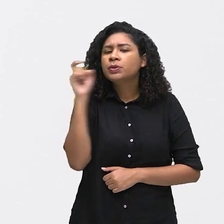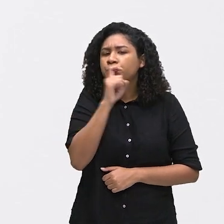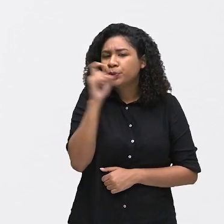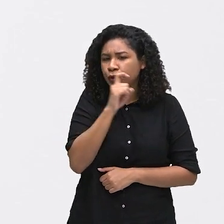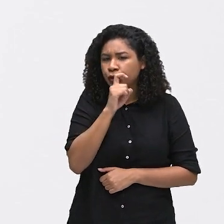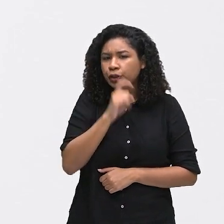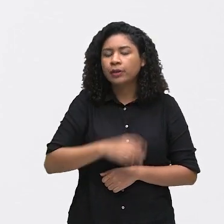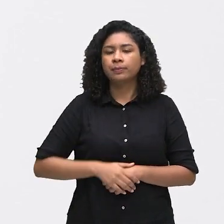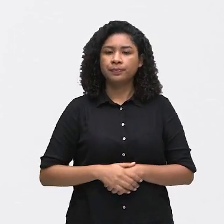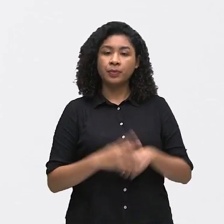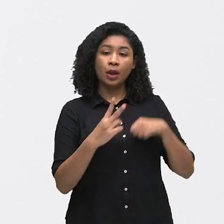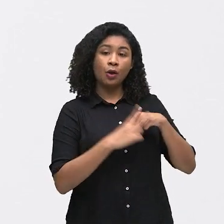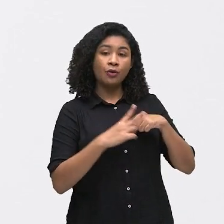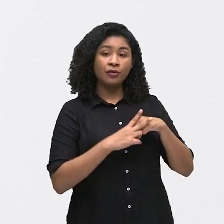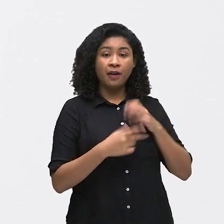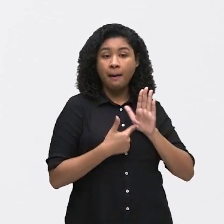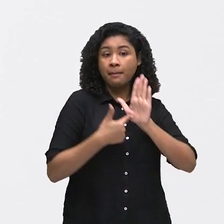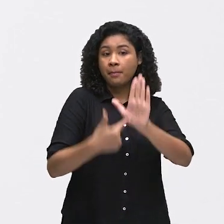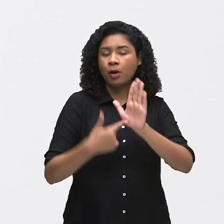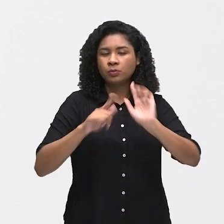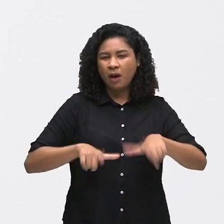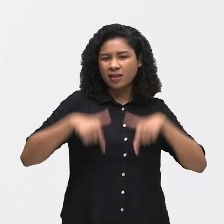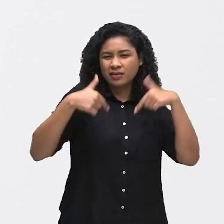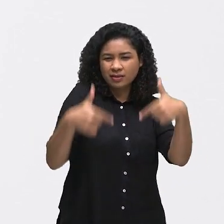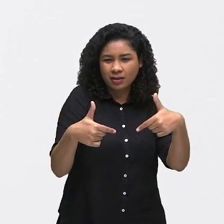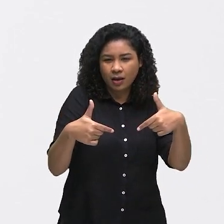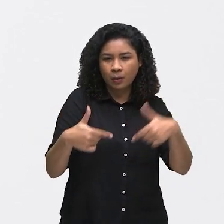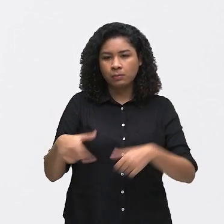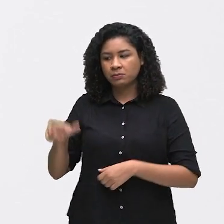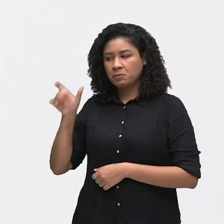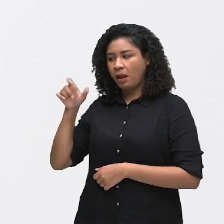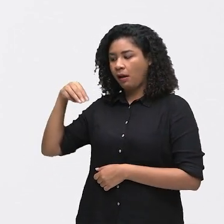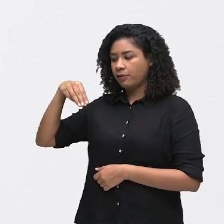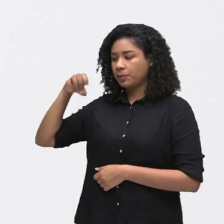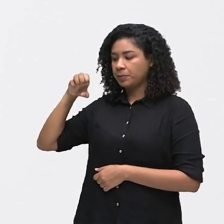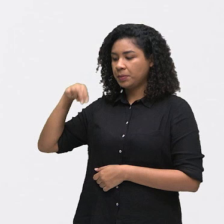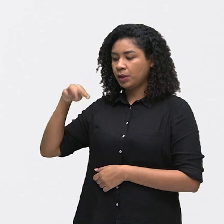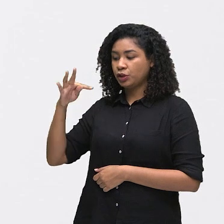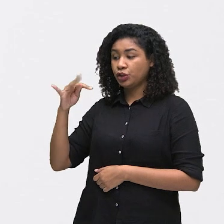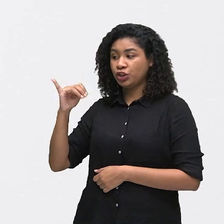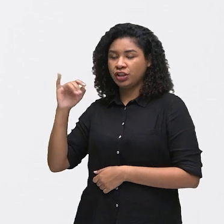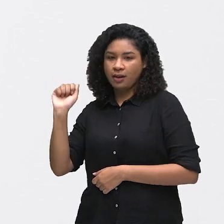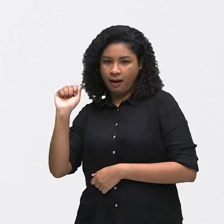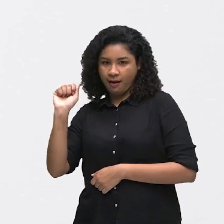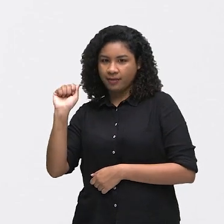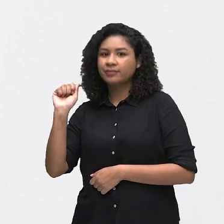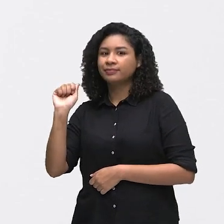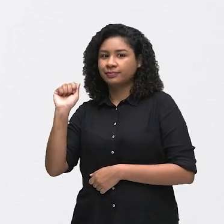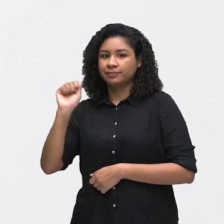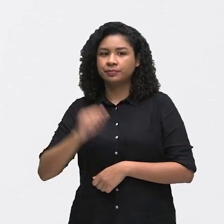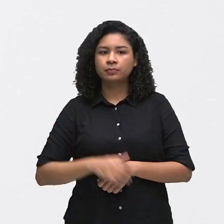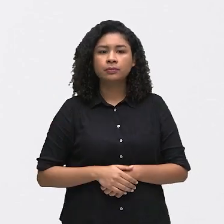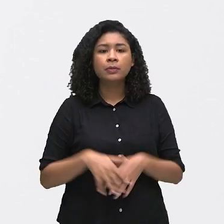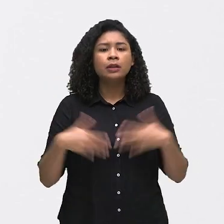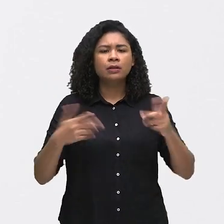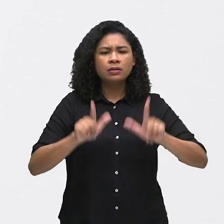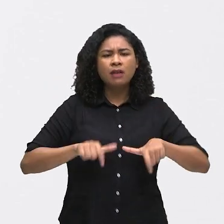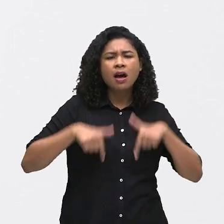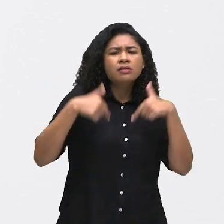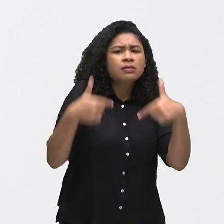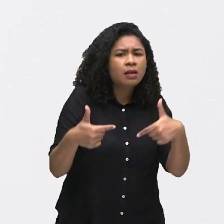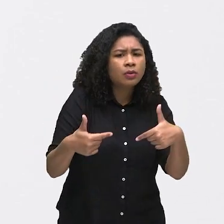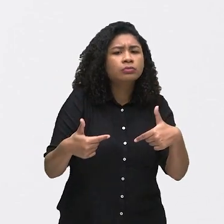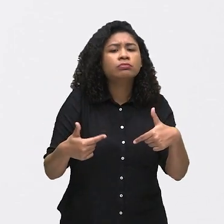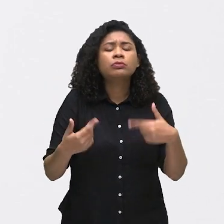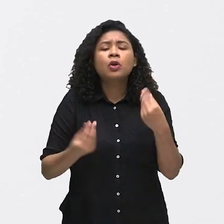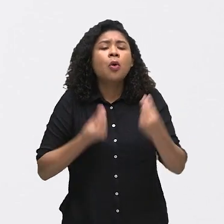ação, que é essa aqui, né? Essa ação horrível. Que ação? Vamos ver. Onde é que ela está? O verbo sugere uma ação que